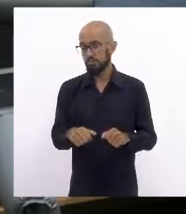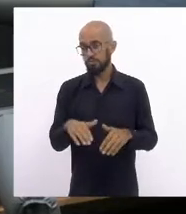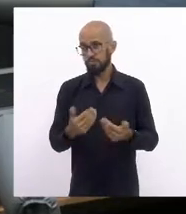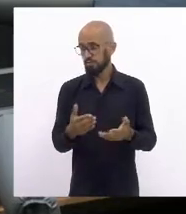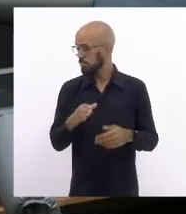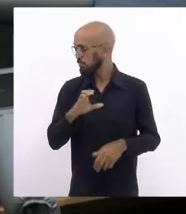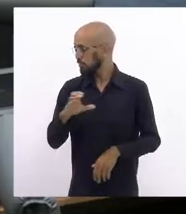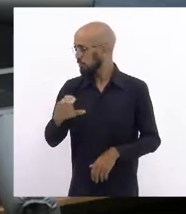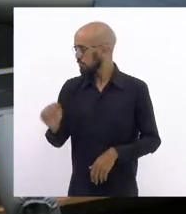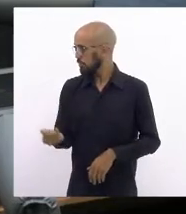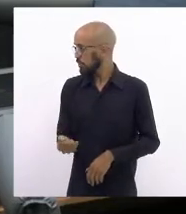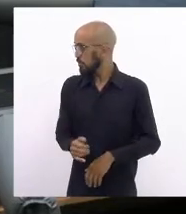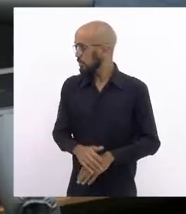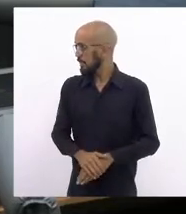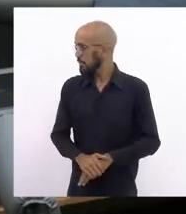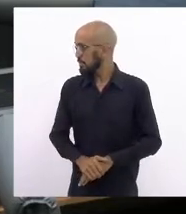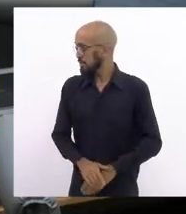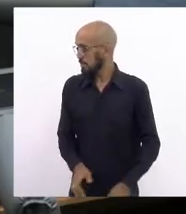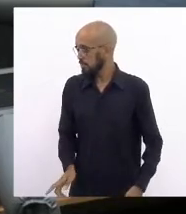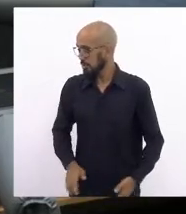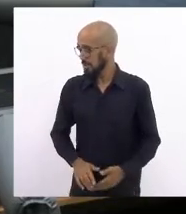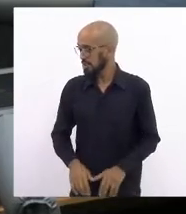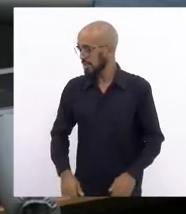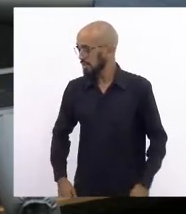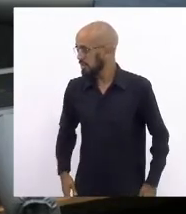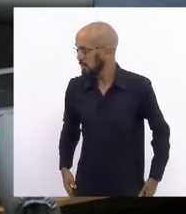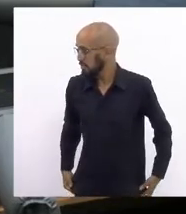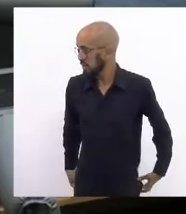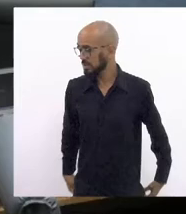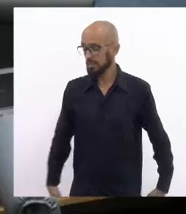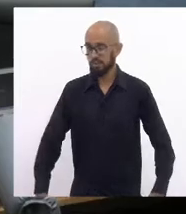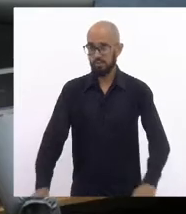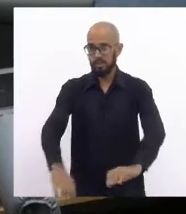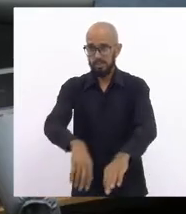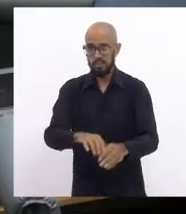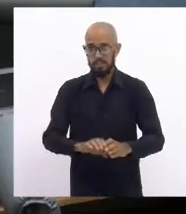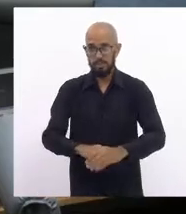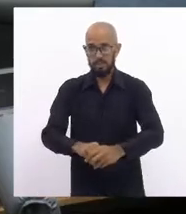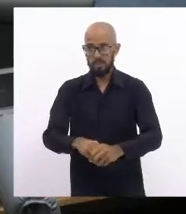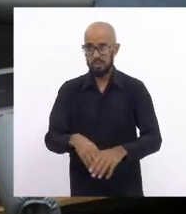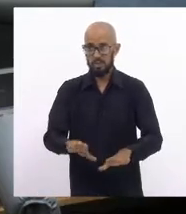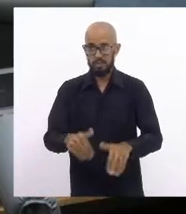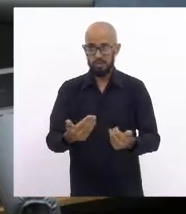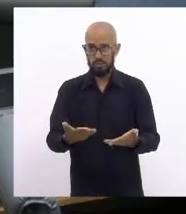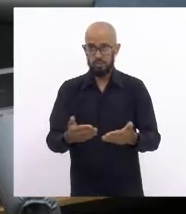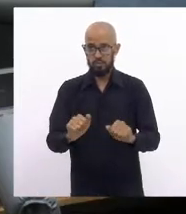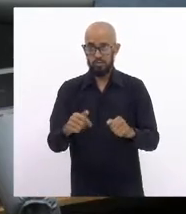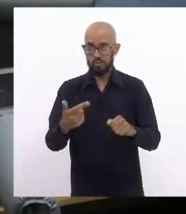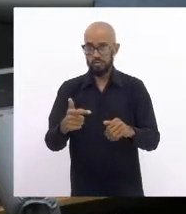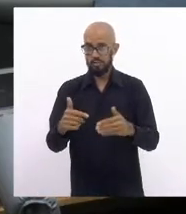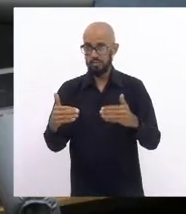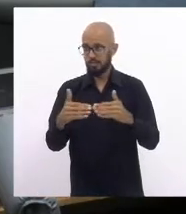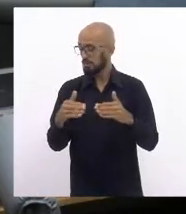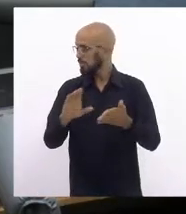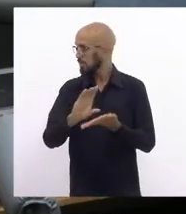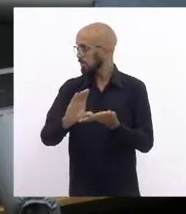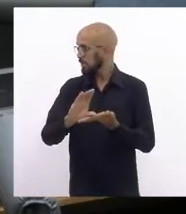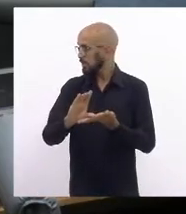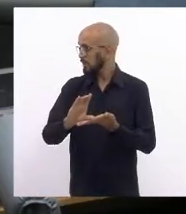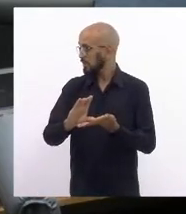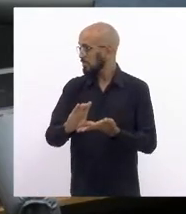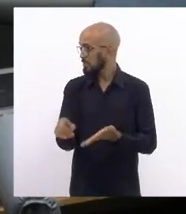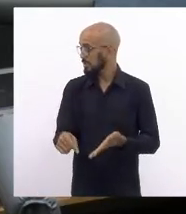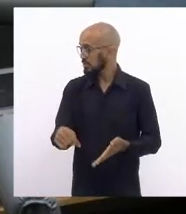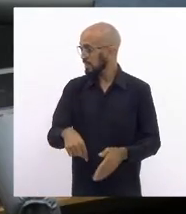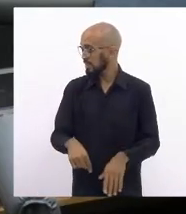cautela ao analisar o parecer exarado pelo deputado Luiz Paulo, porque não há inconstitucionalidade, repito. Não há inconstitucionalidade. Concordo